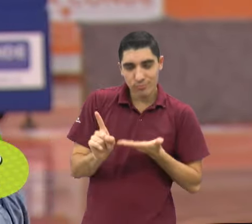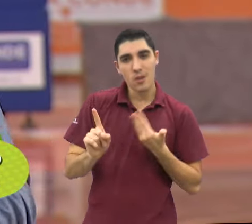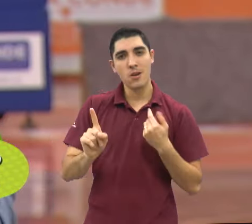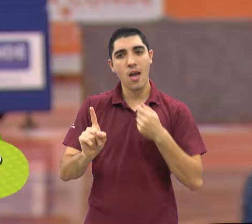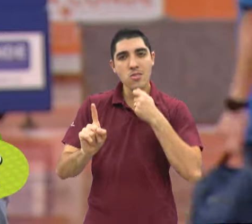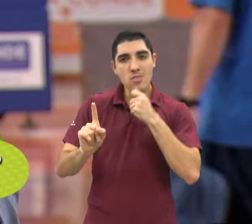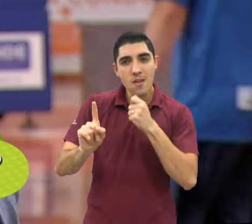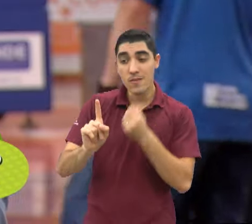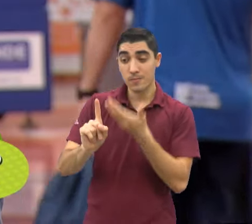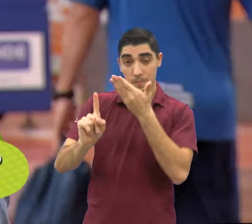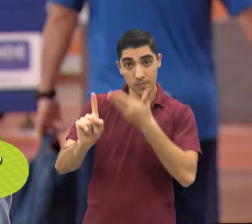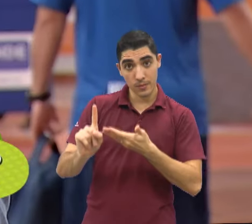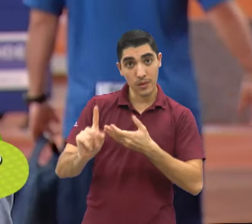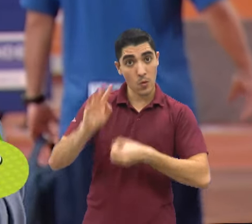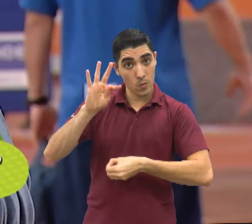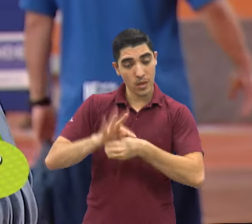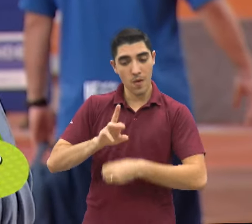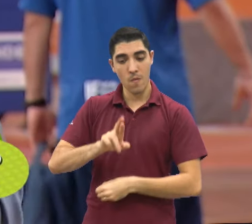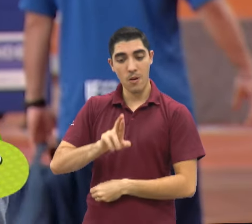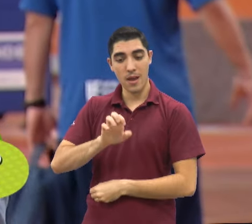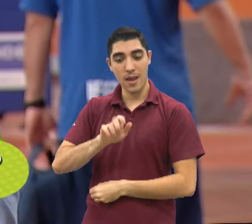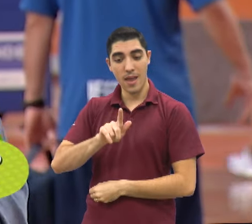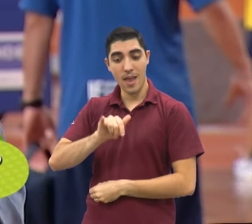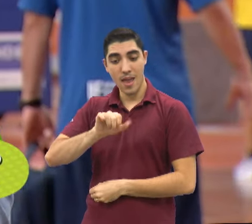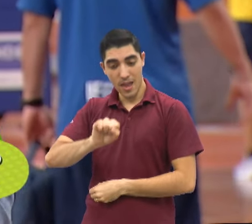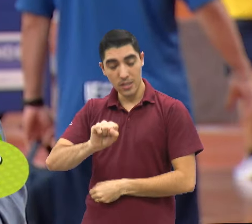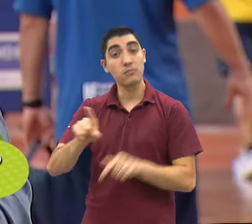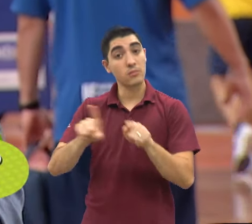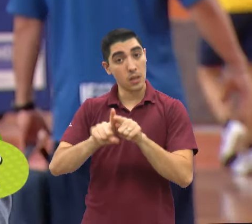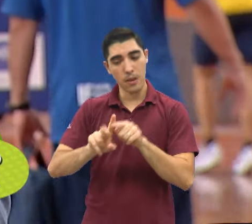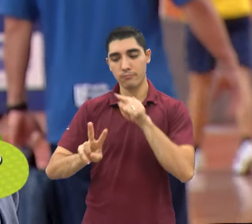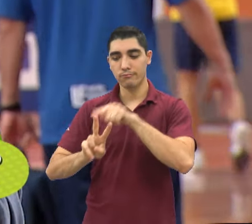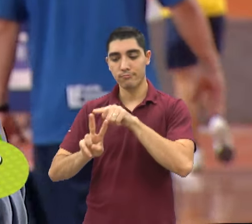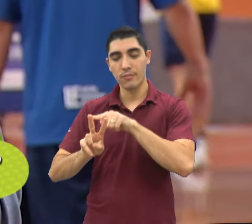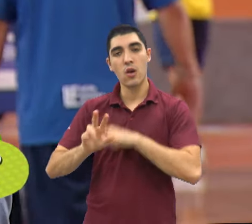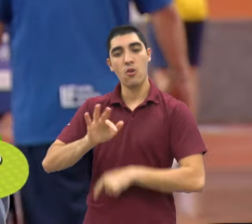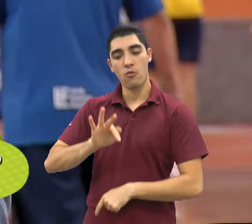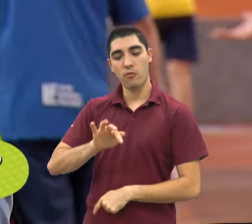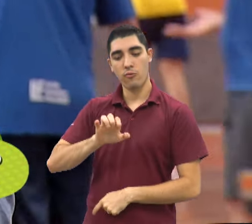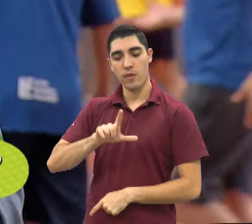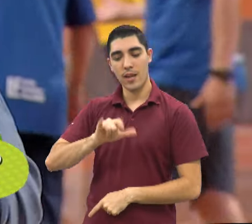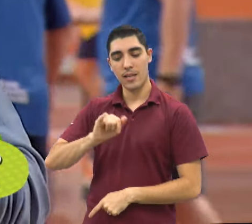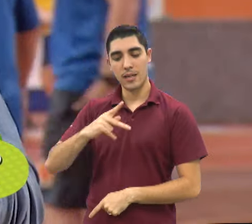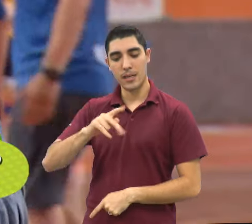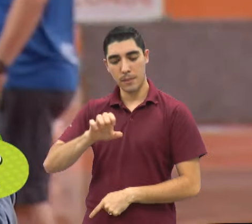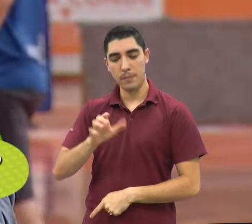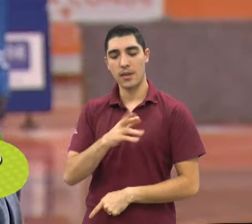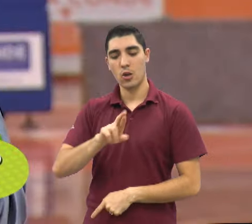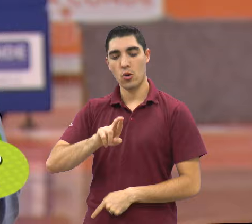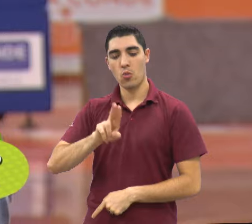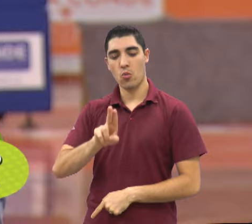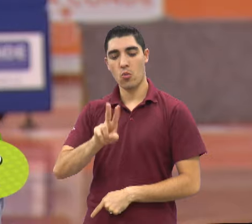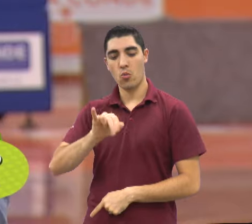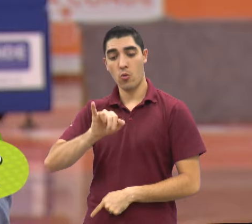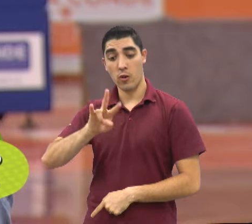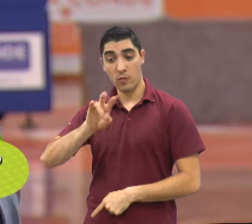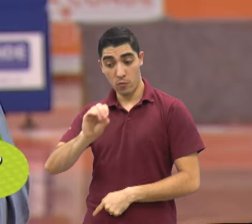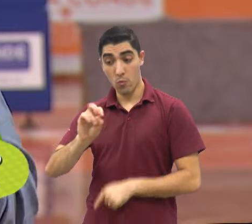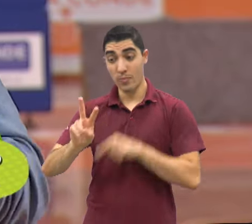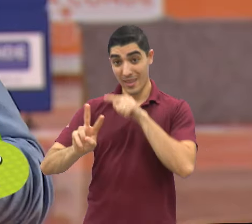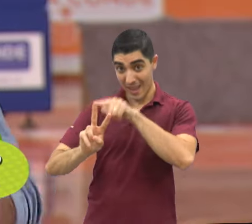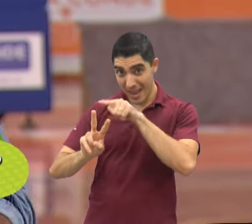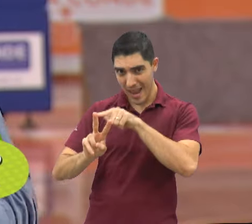o técnico Regis Marrelli e o ala armador Felipe Ruivo. Ruivo, inclusive, que foi um dos destaques da